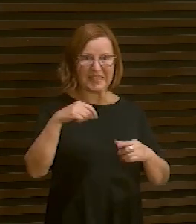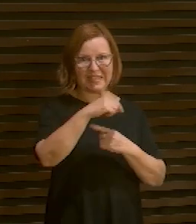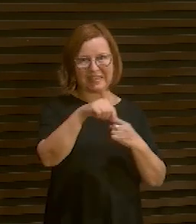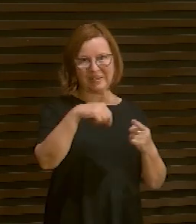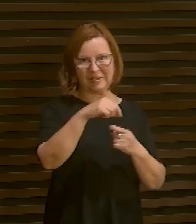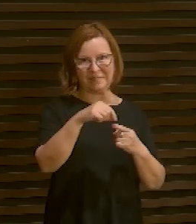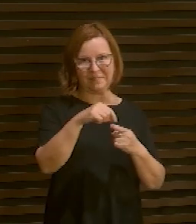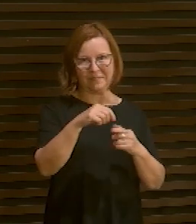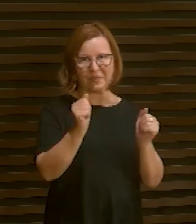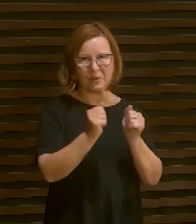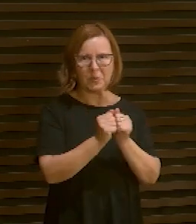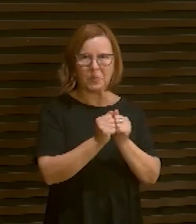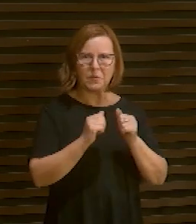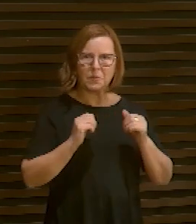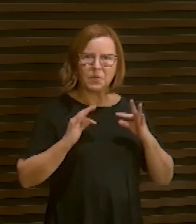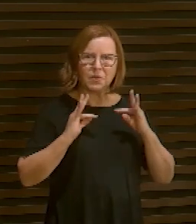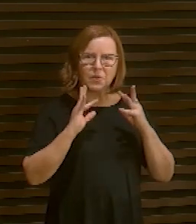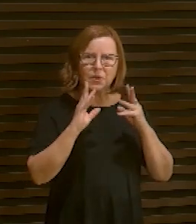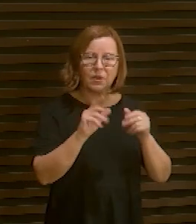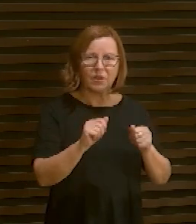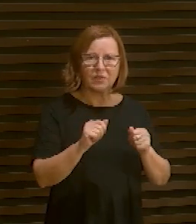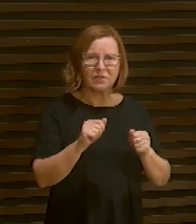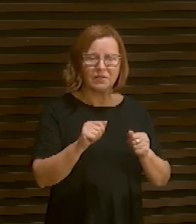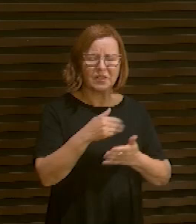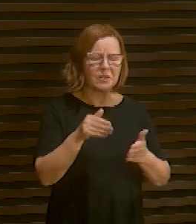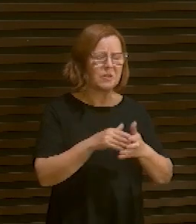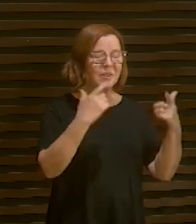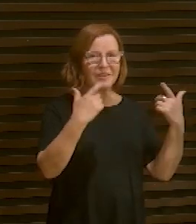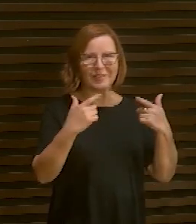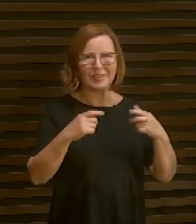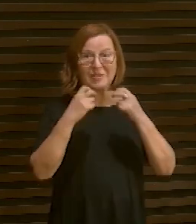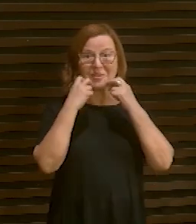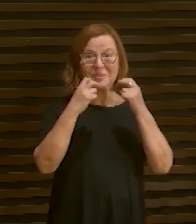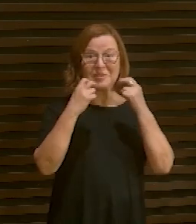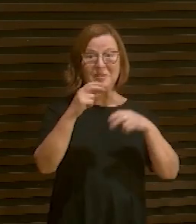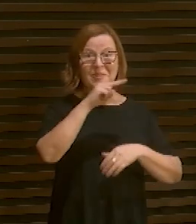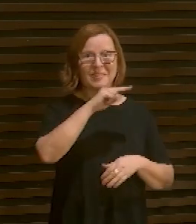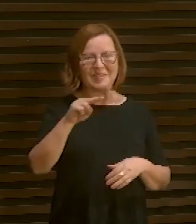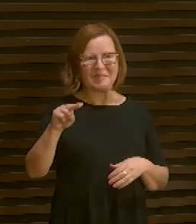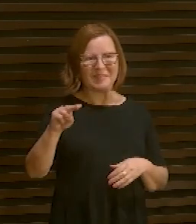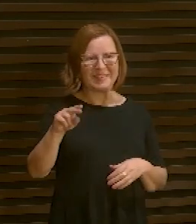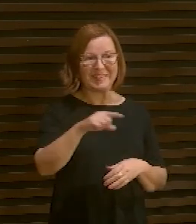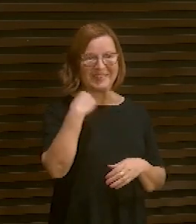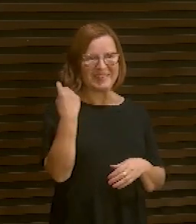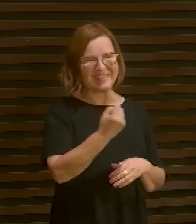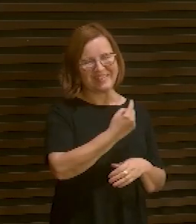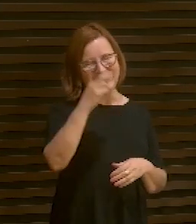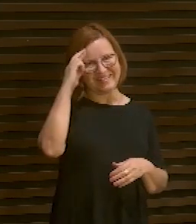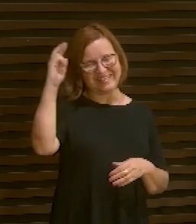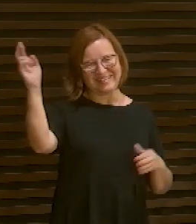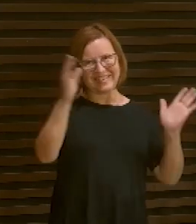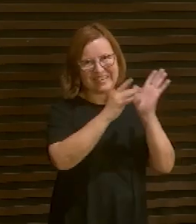santos, com todos os que em todo lugar invocam o nome do nosso